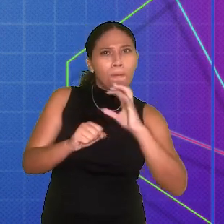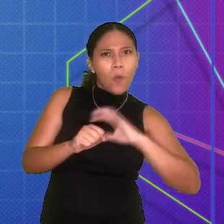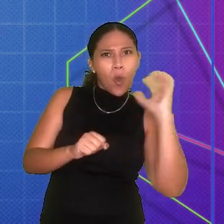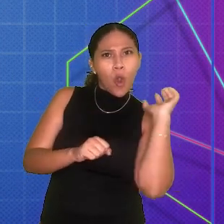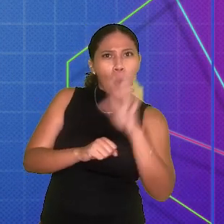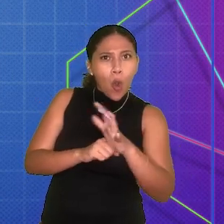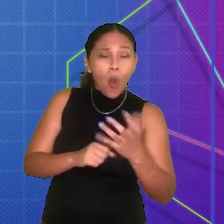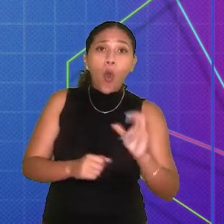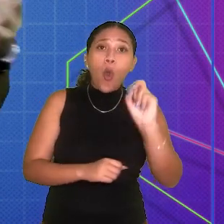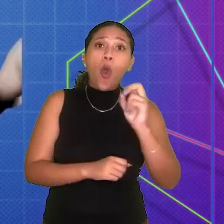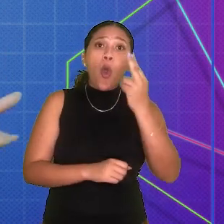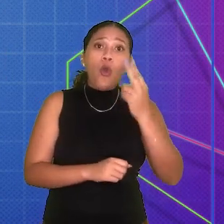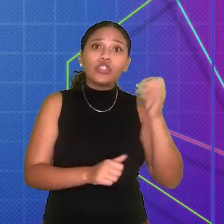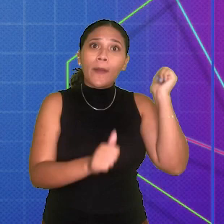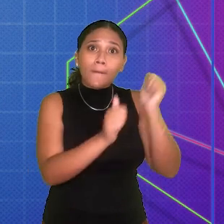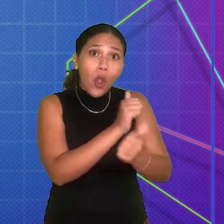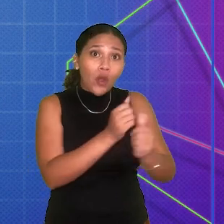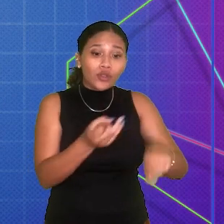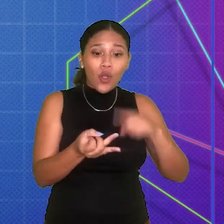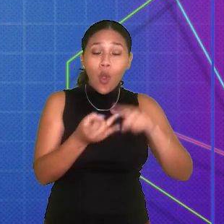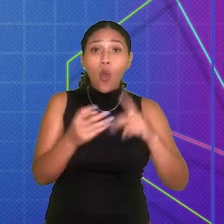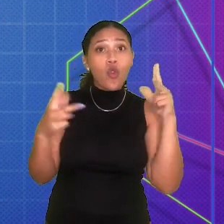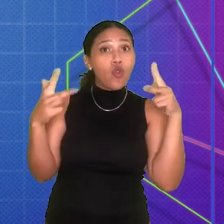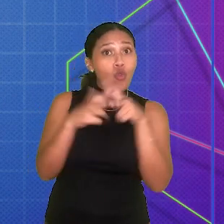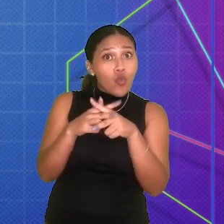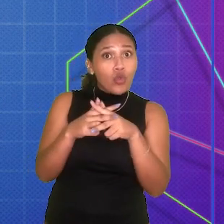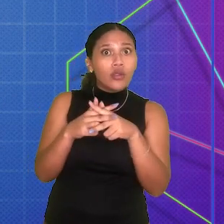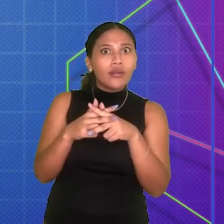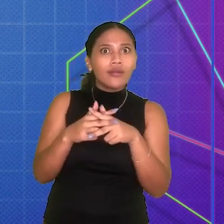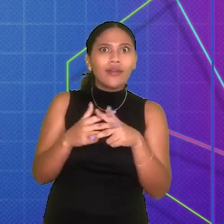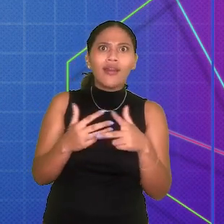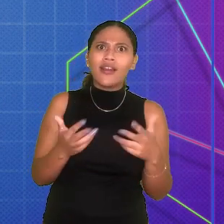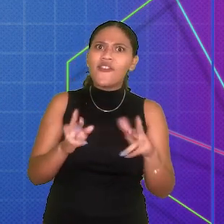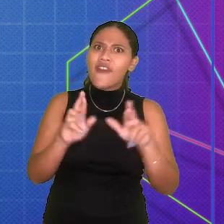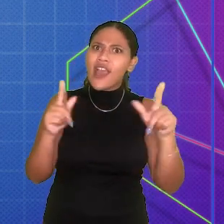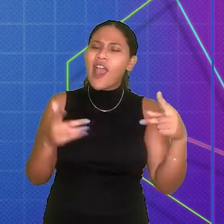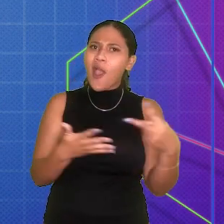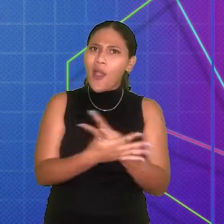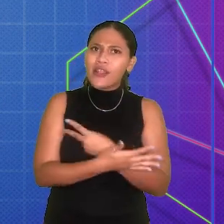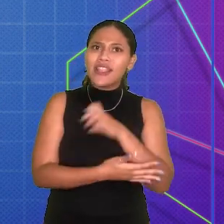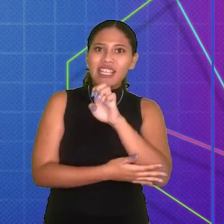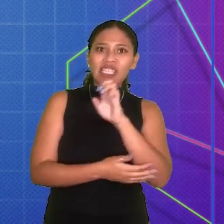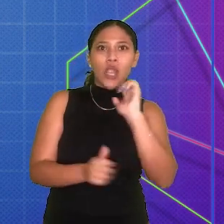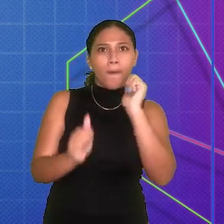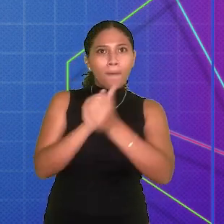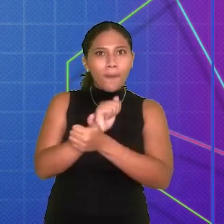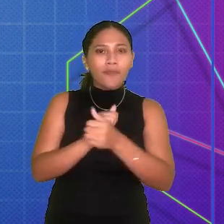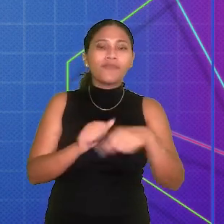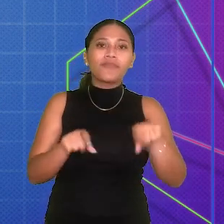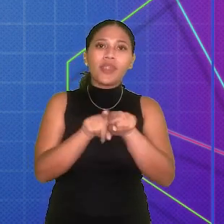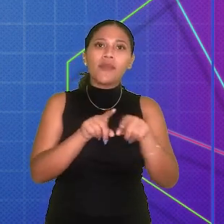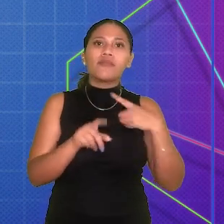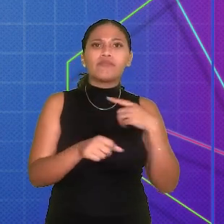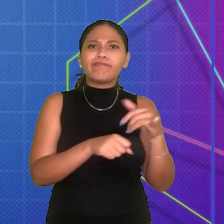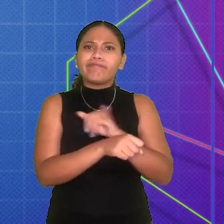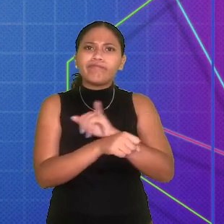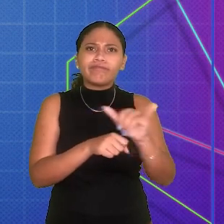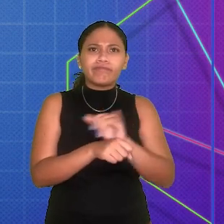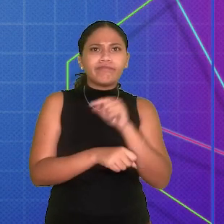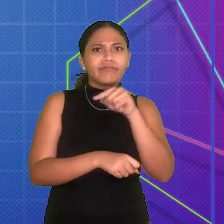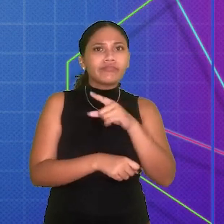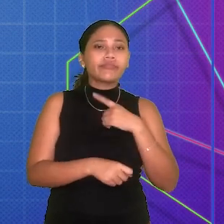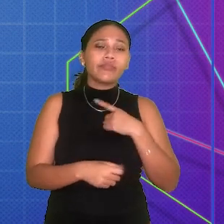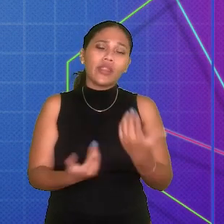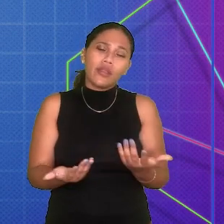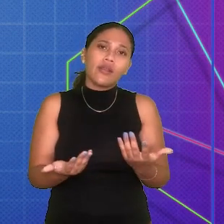Ou jogos de esporte, jogos de luta? Mas diferente do que acontece nos eSports, o caminho para entrar nesse meio é